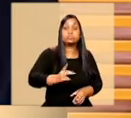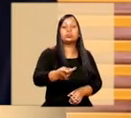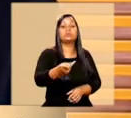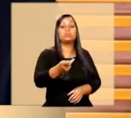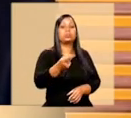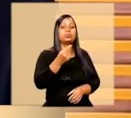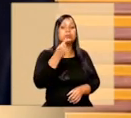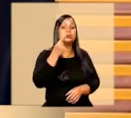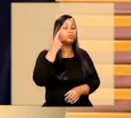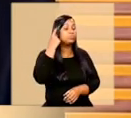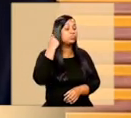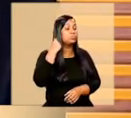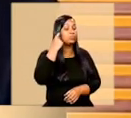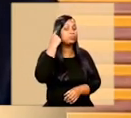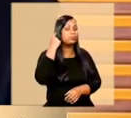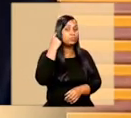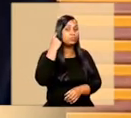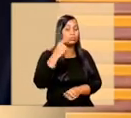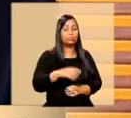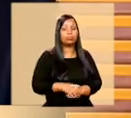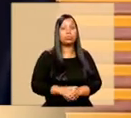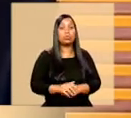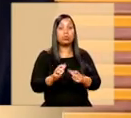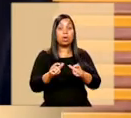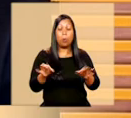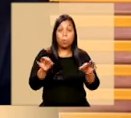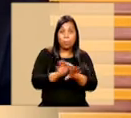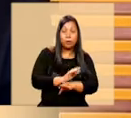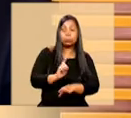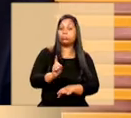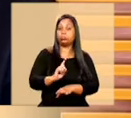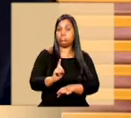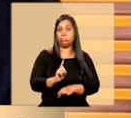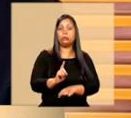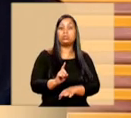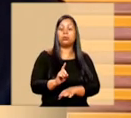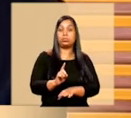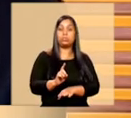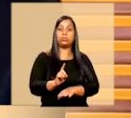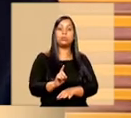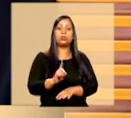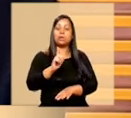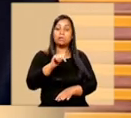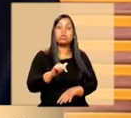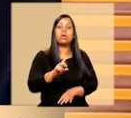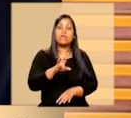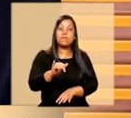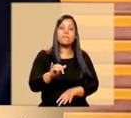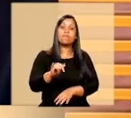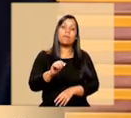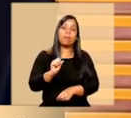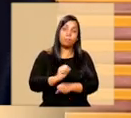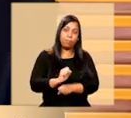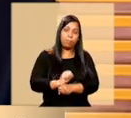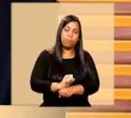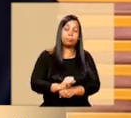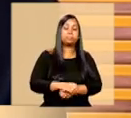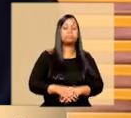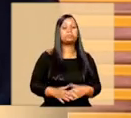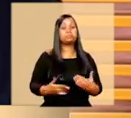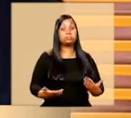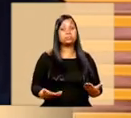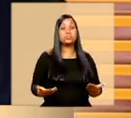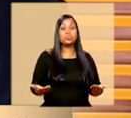de essas células do ouvido que a gente tem, né? Onde não é um órgão completo, é só realmente que vai armazenar alguma